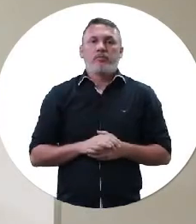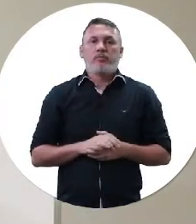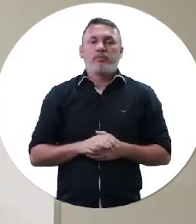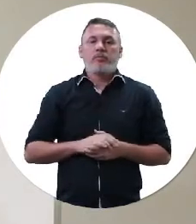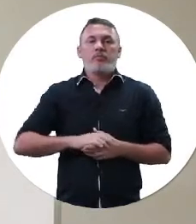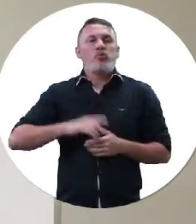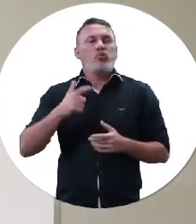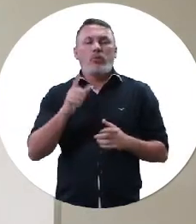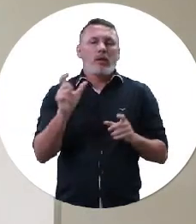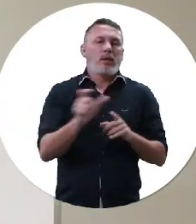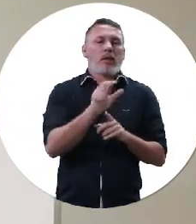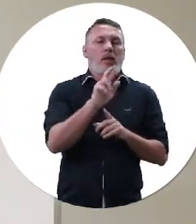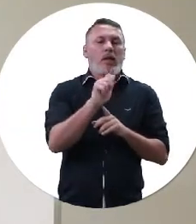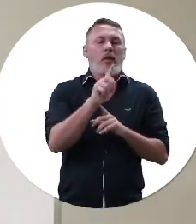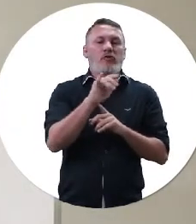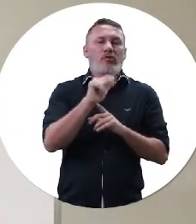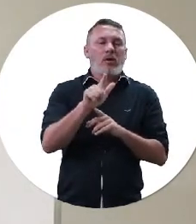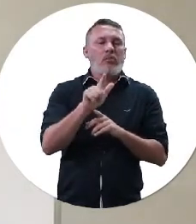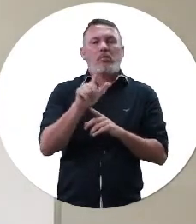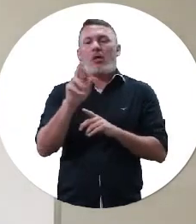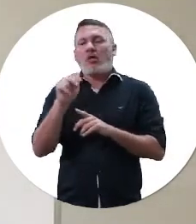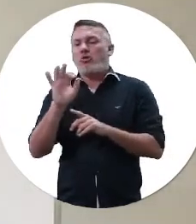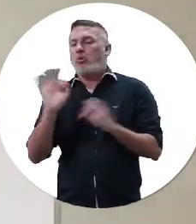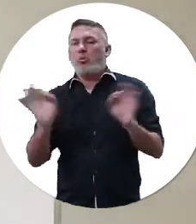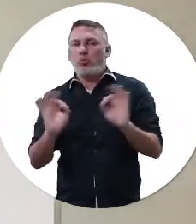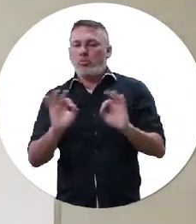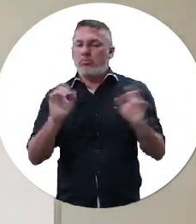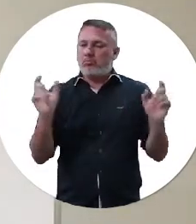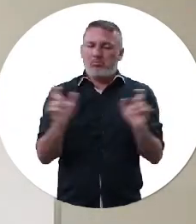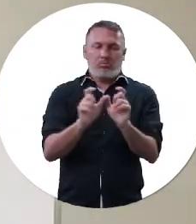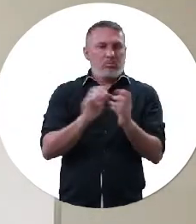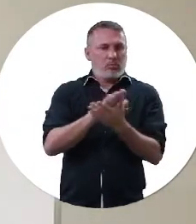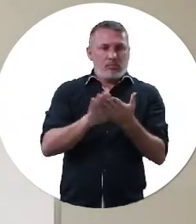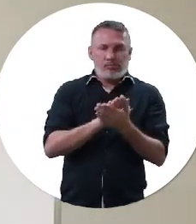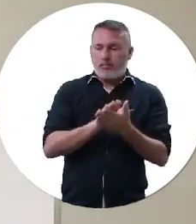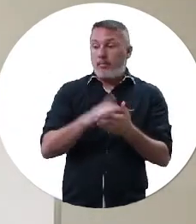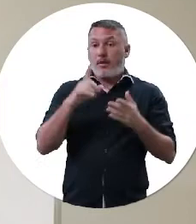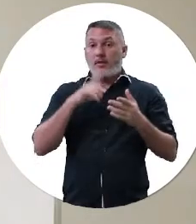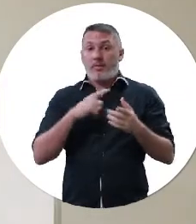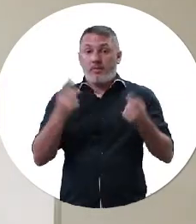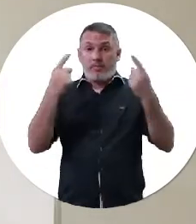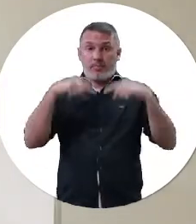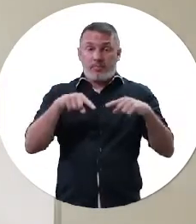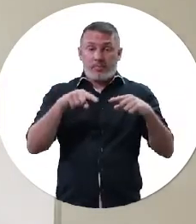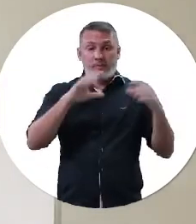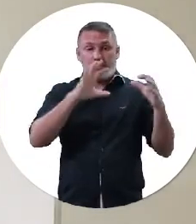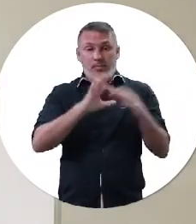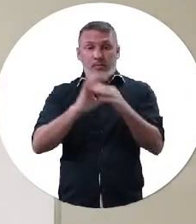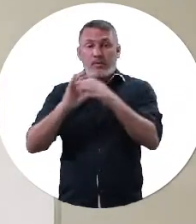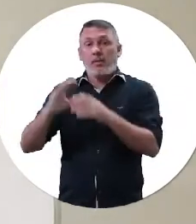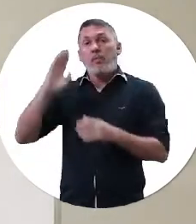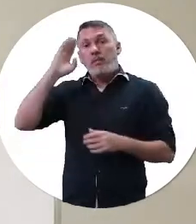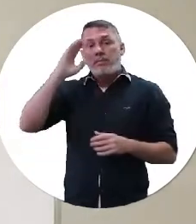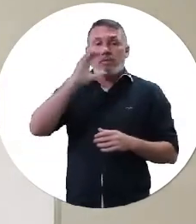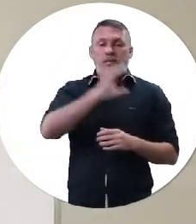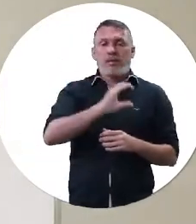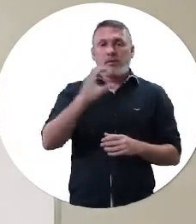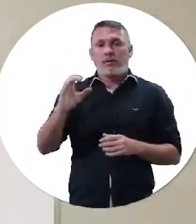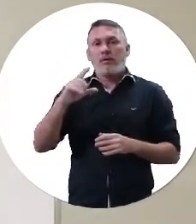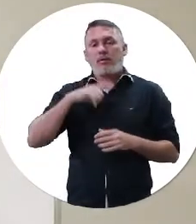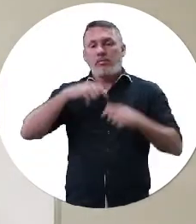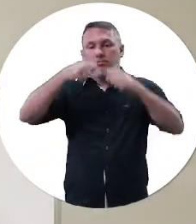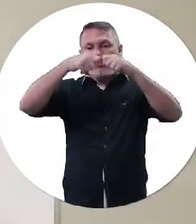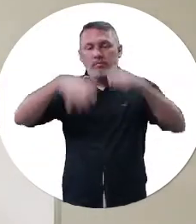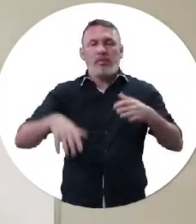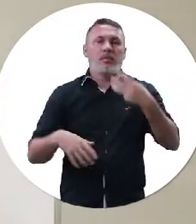radical aqui com 3 carbonos. Ok? Se estiver ligado ao nitrogênio, a gente trata como se fosse um radical. Então